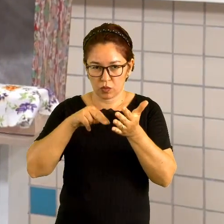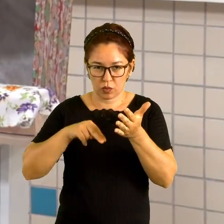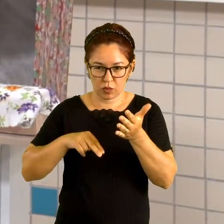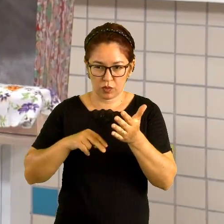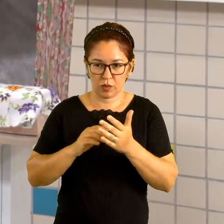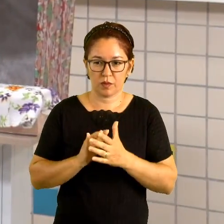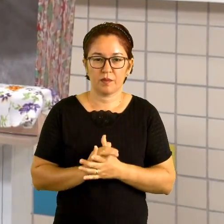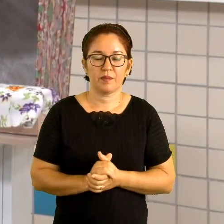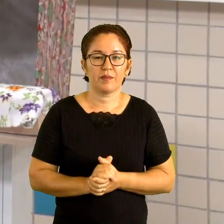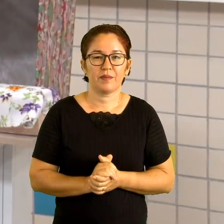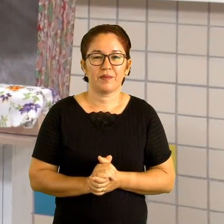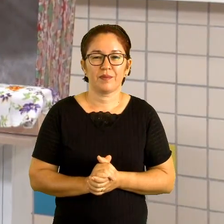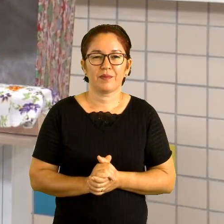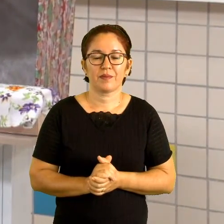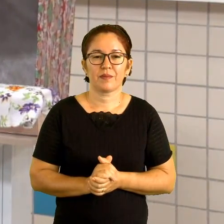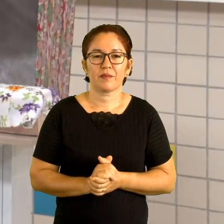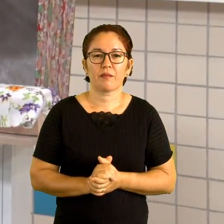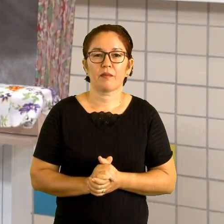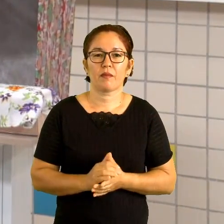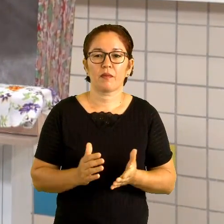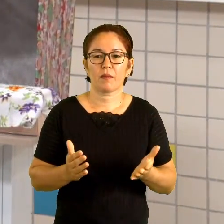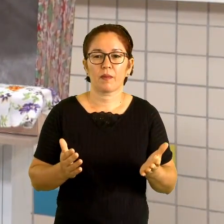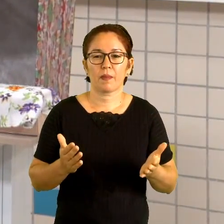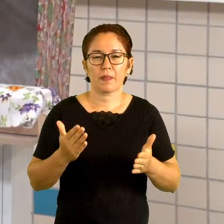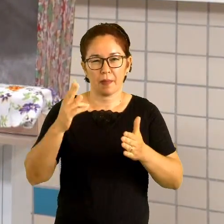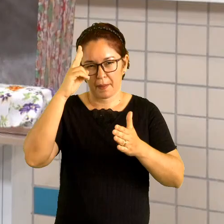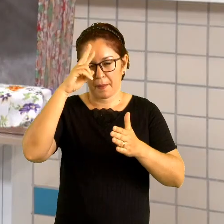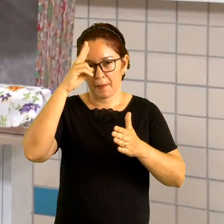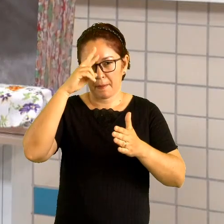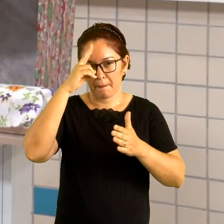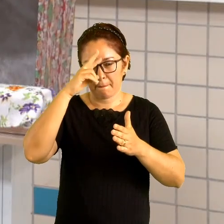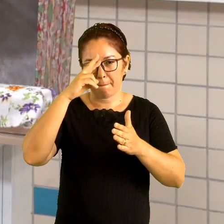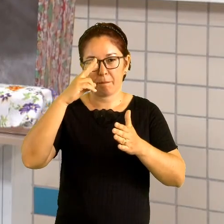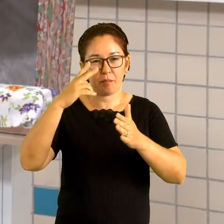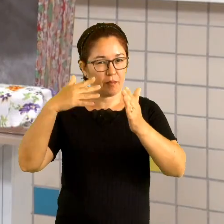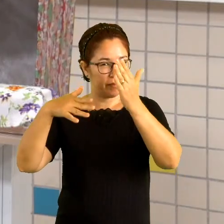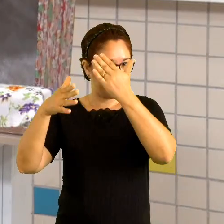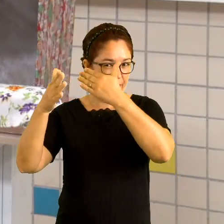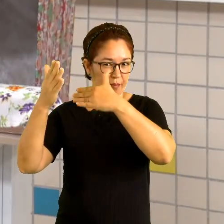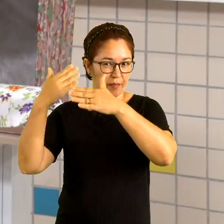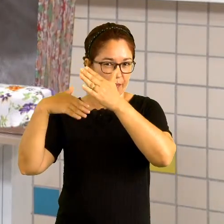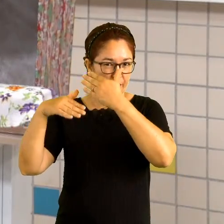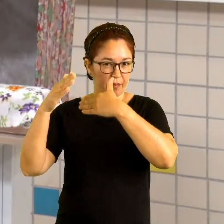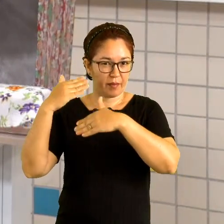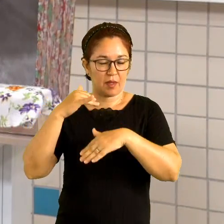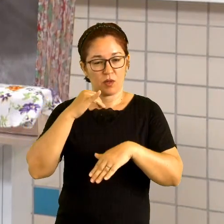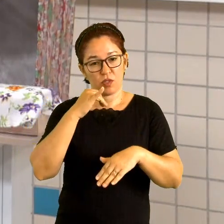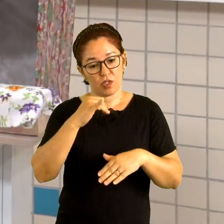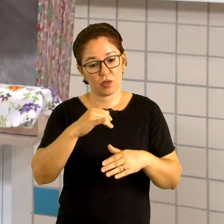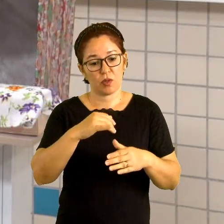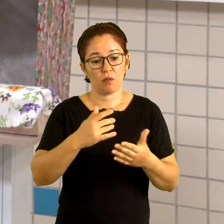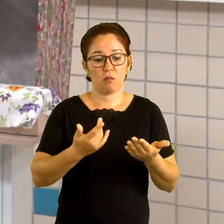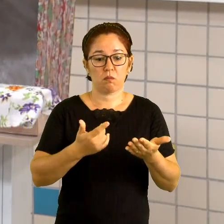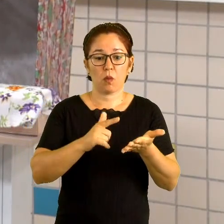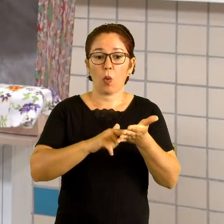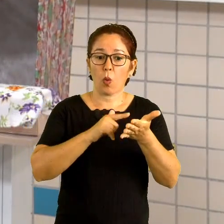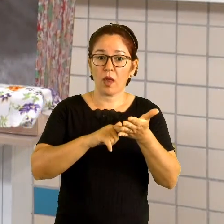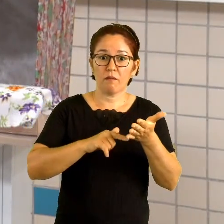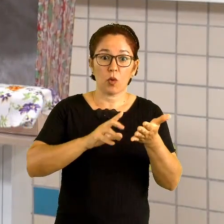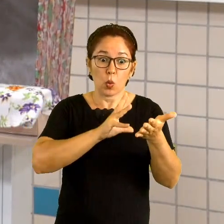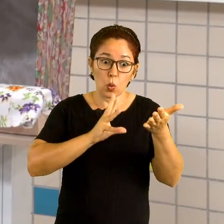opção. Lembra qual era a segunda? Eu falei que eu poderia ler ou não ler o livro todo. Eu vou ler mais um pedacinho